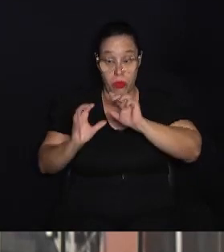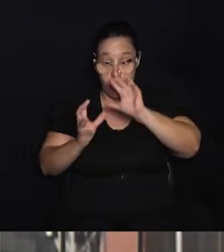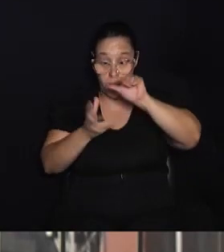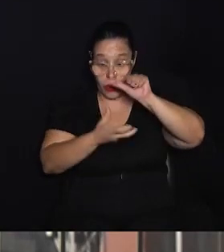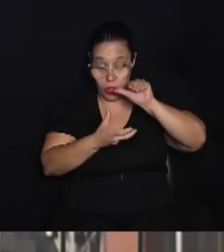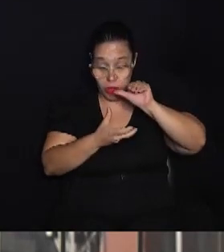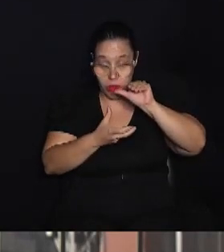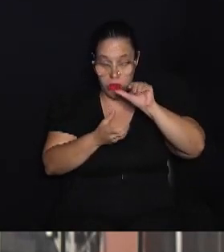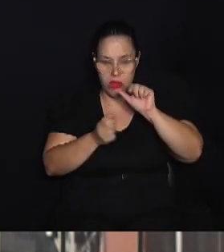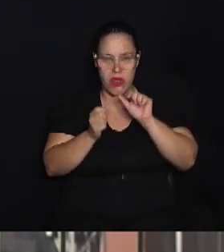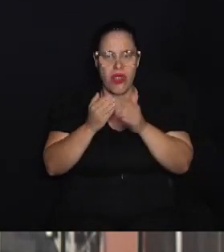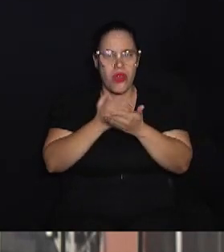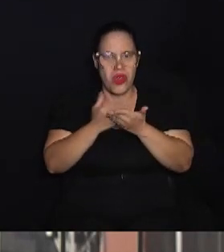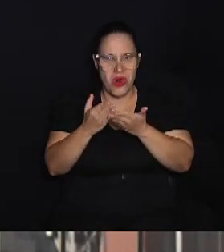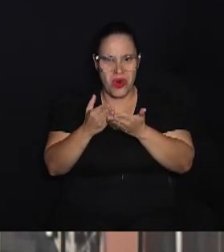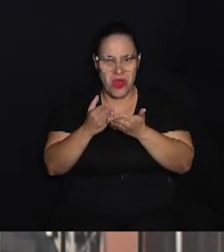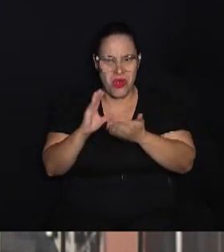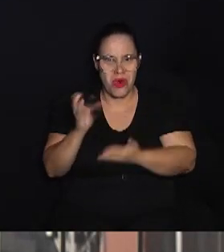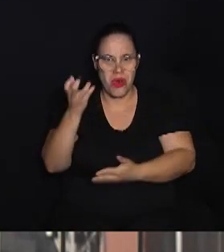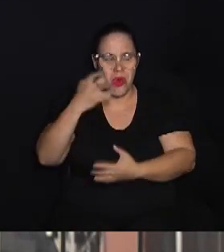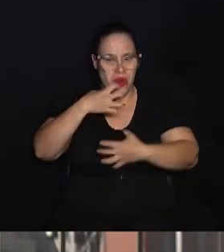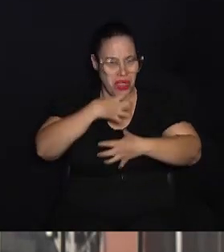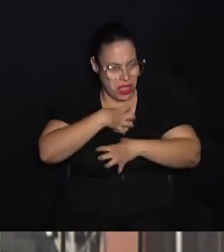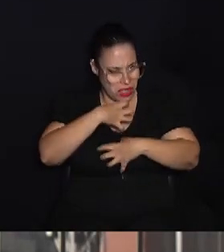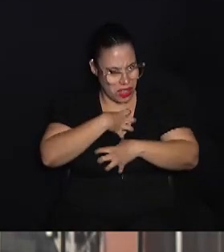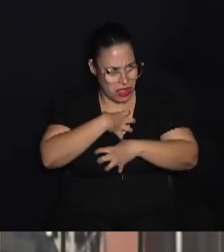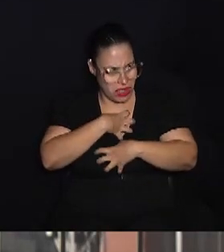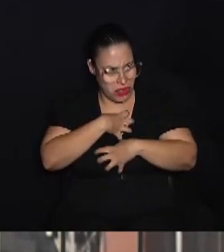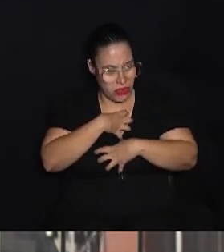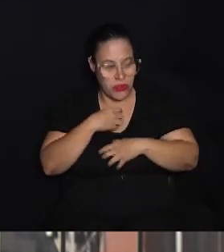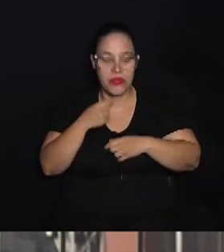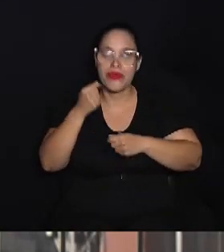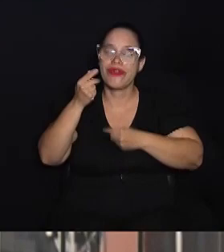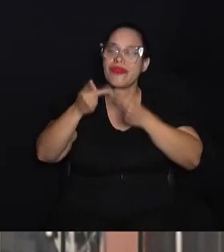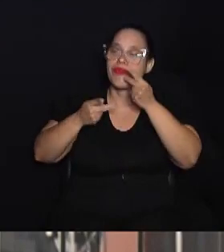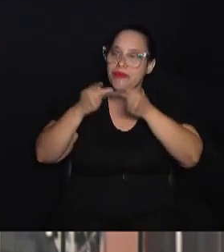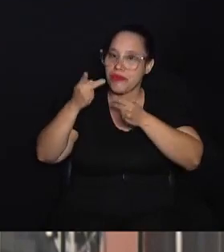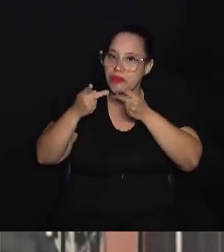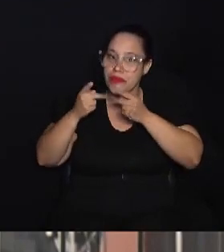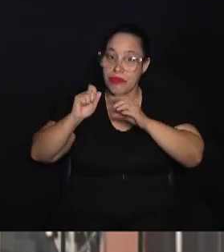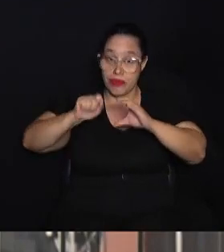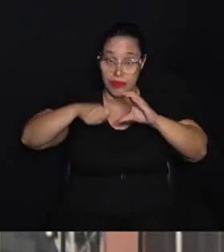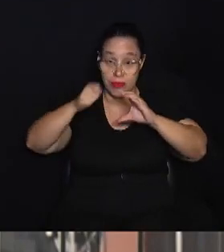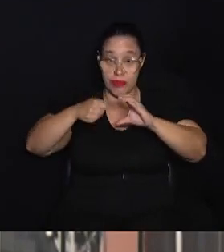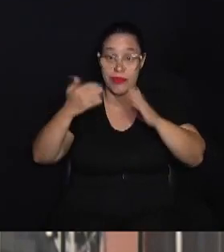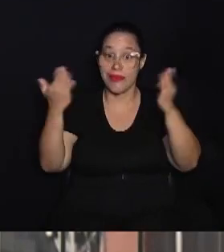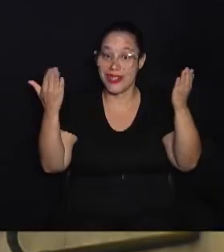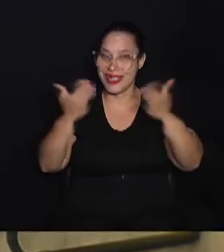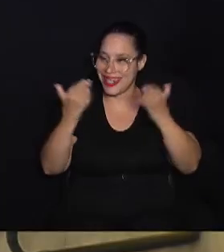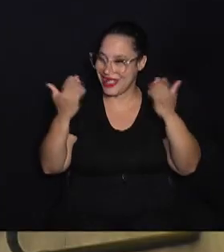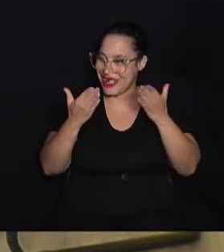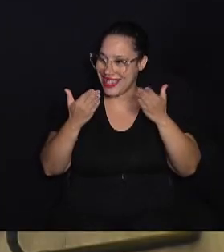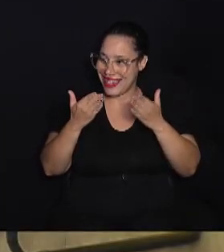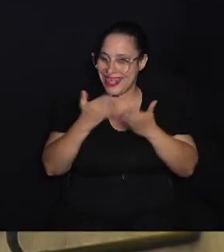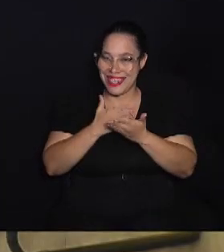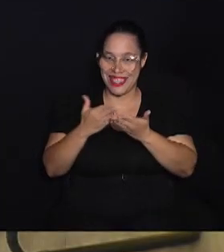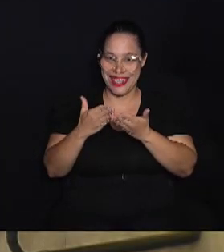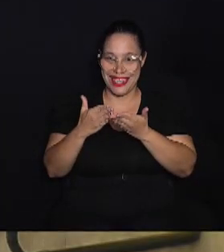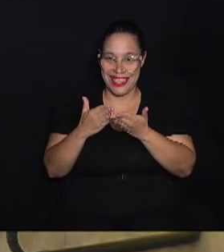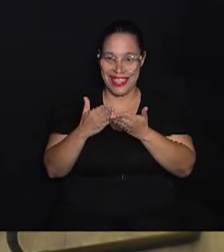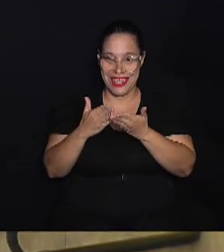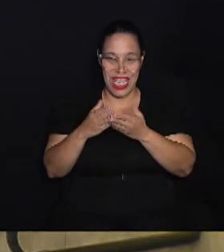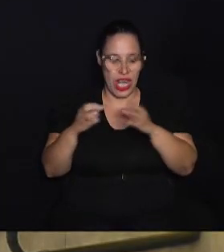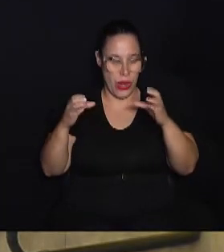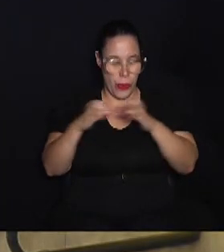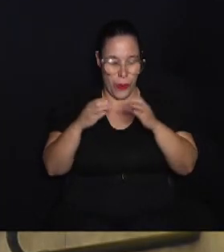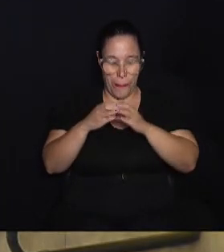climáticas? Eles já começaram a ser sentidos? É o que vamos discutir no Estúdio Câmara de hoje, que conta aqui, olha, com um time